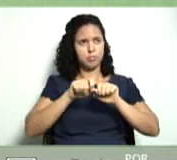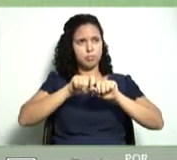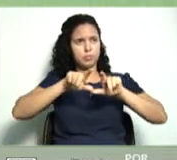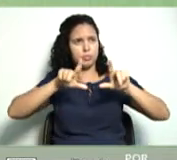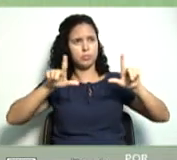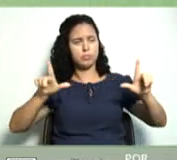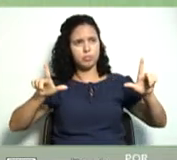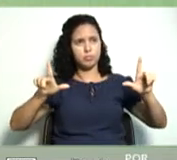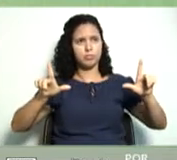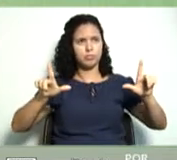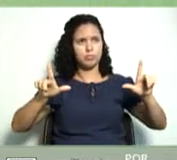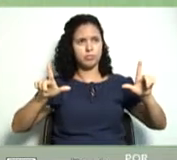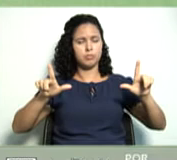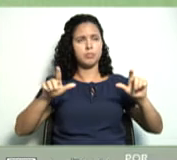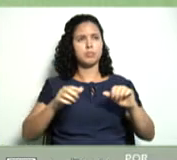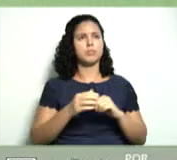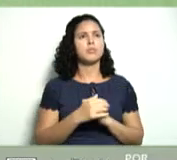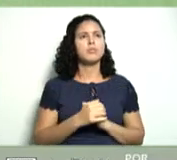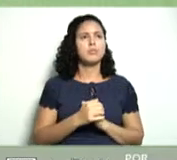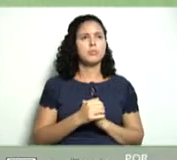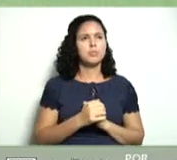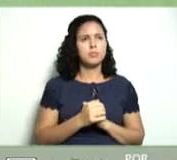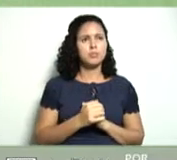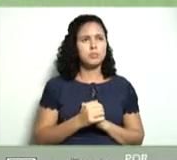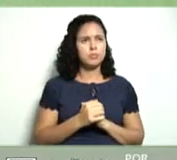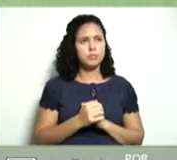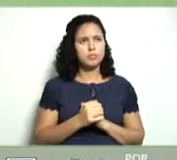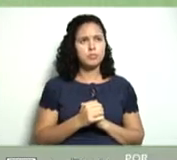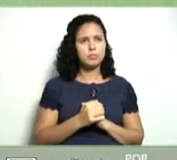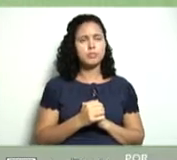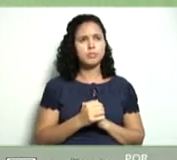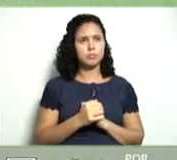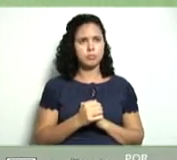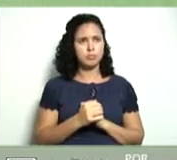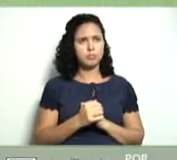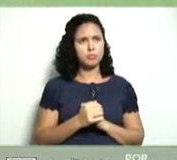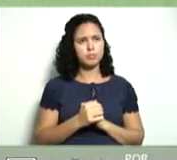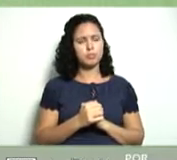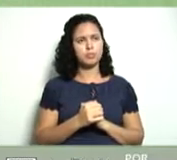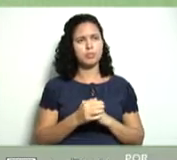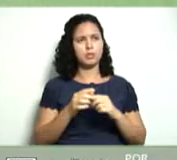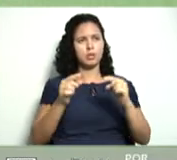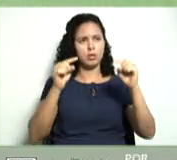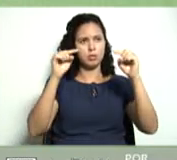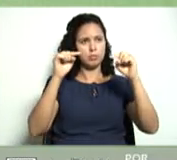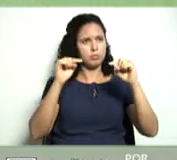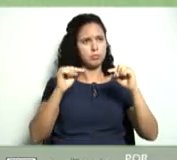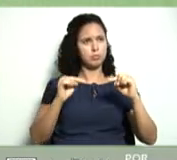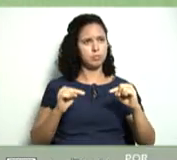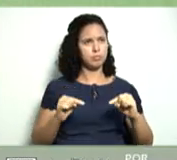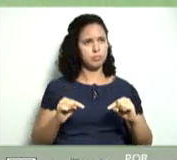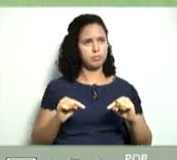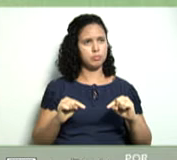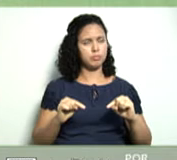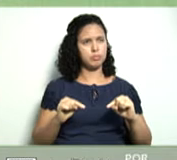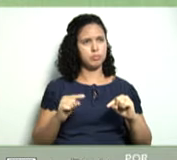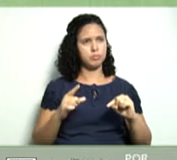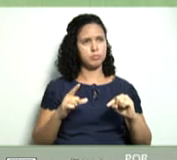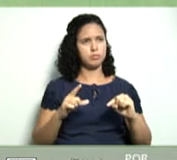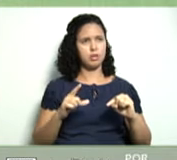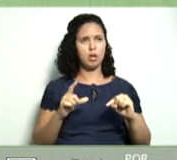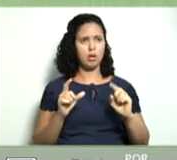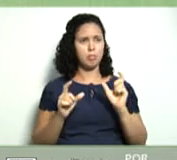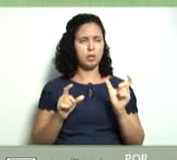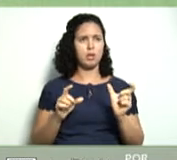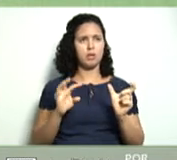trabalhando com tabulação certo então eu vou fazer o quê aqui embaixo vocês podem observar que tem o nome